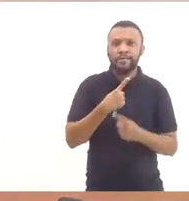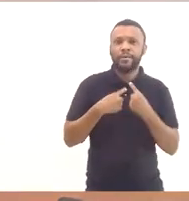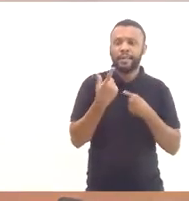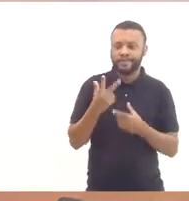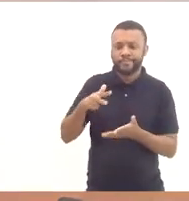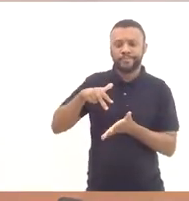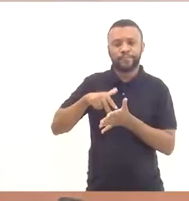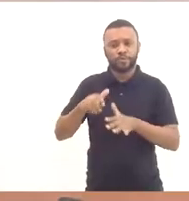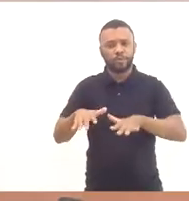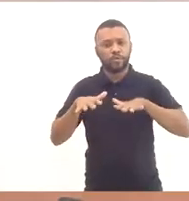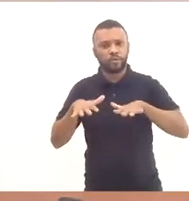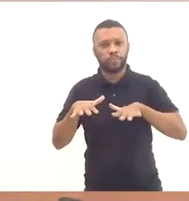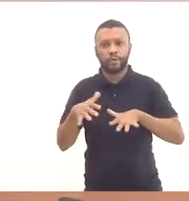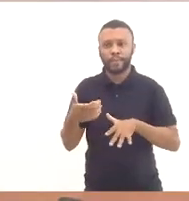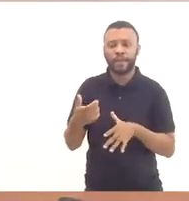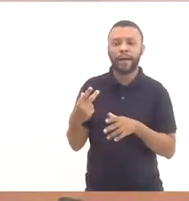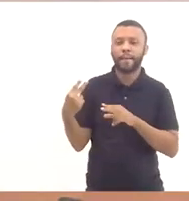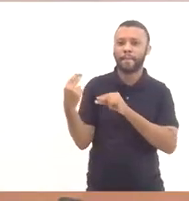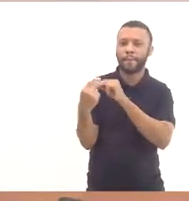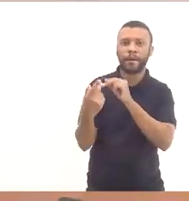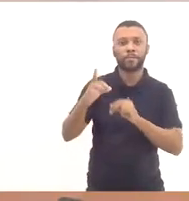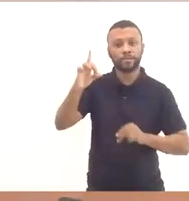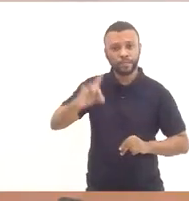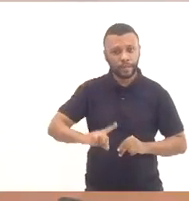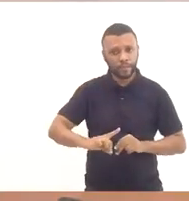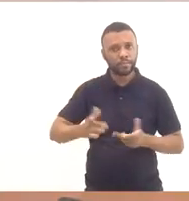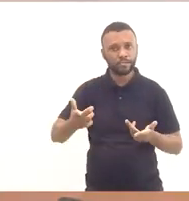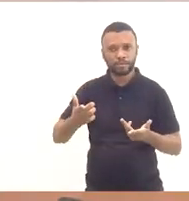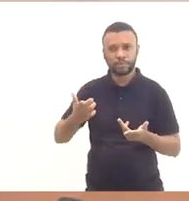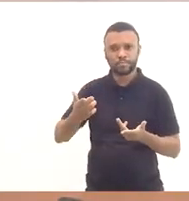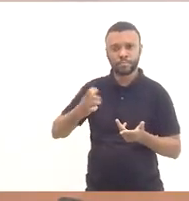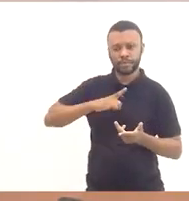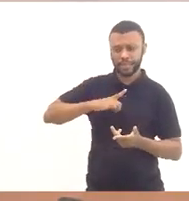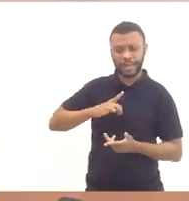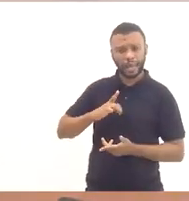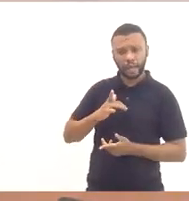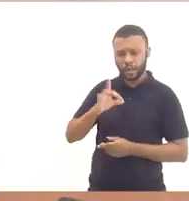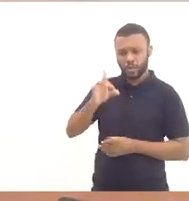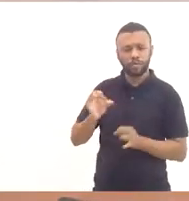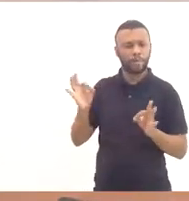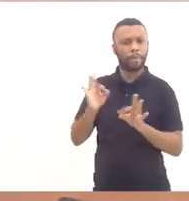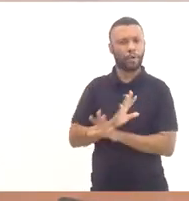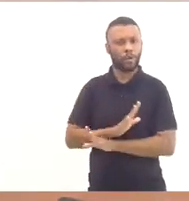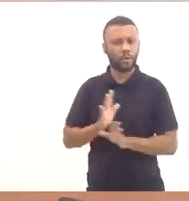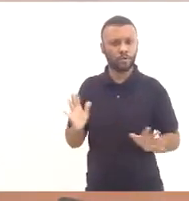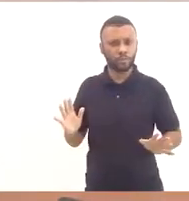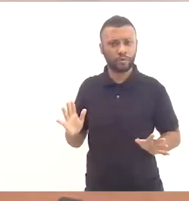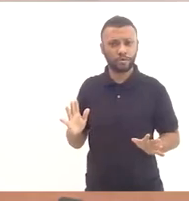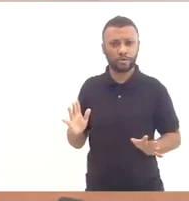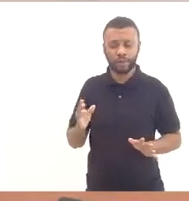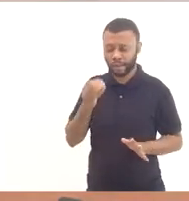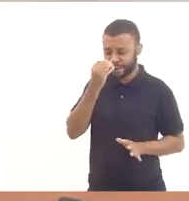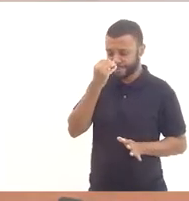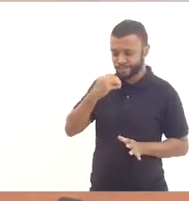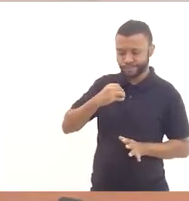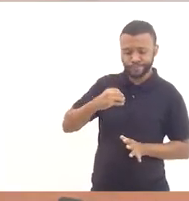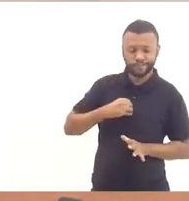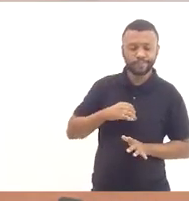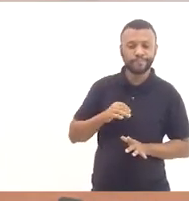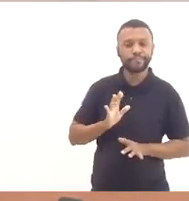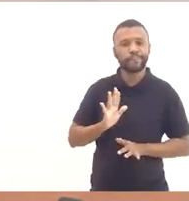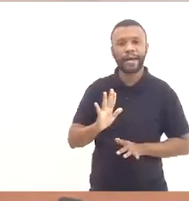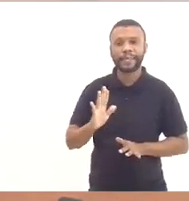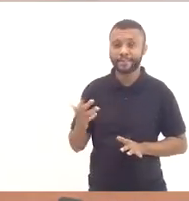elas queriam poder falar tudo direito a ter direito que é um direito delas não tem mas elas não tem como